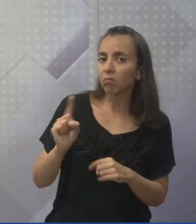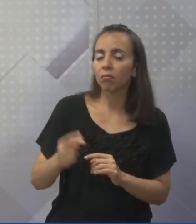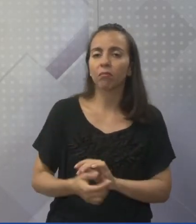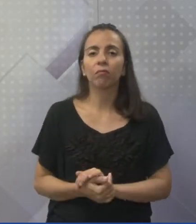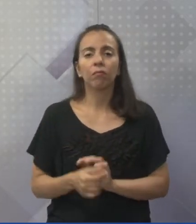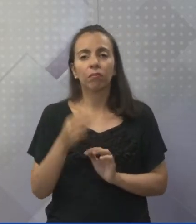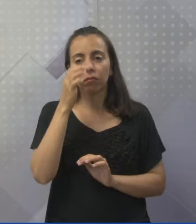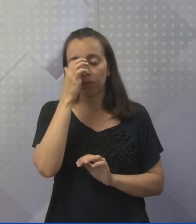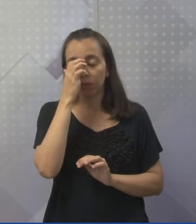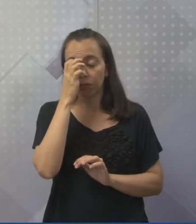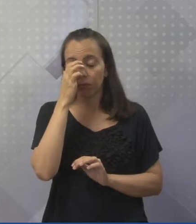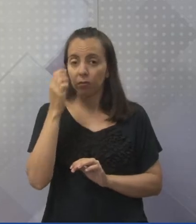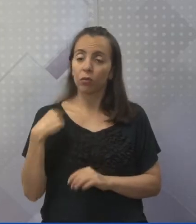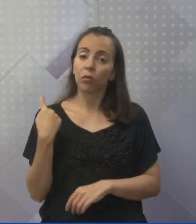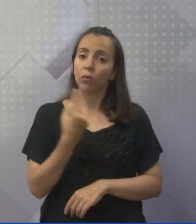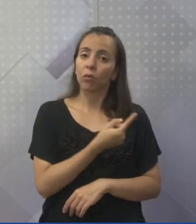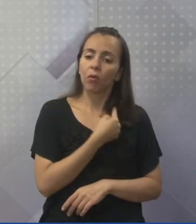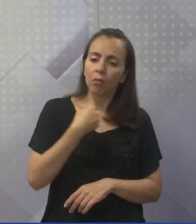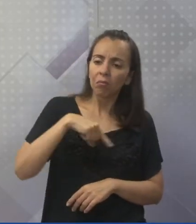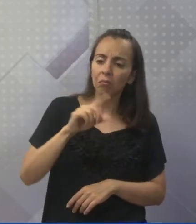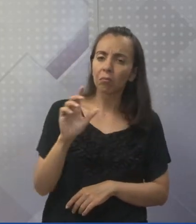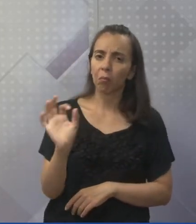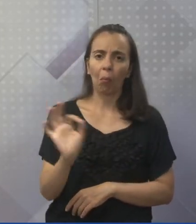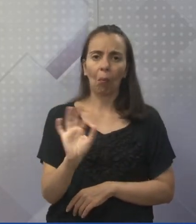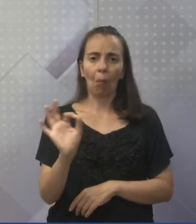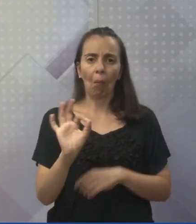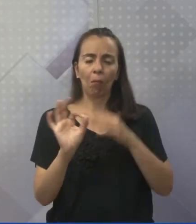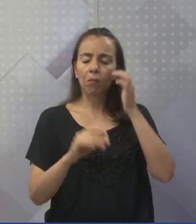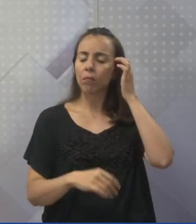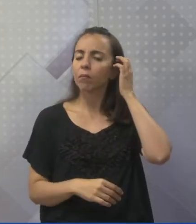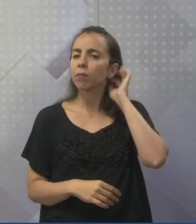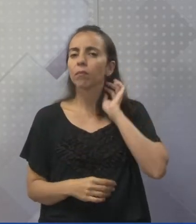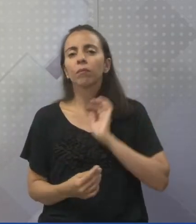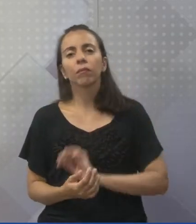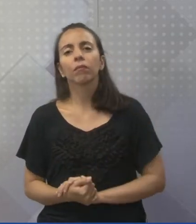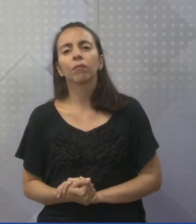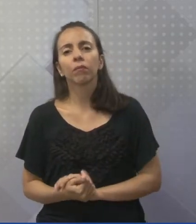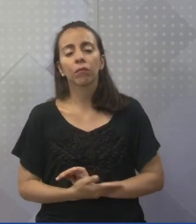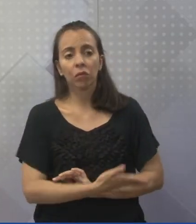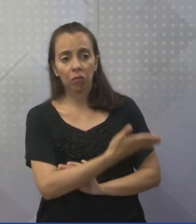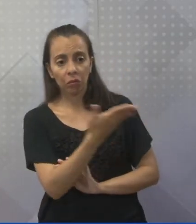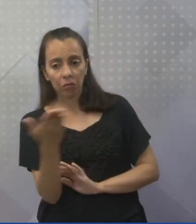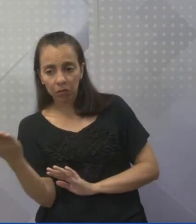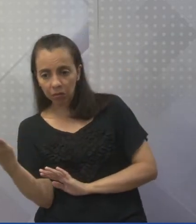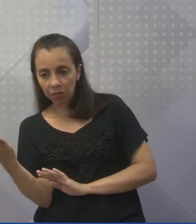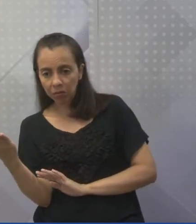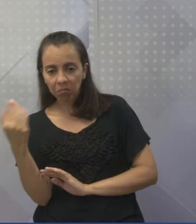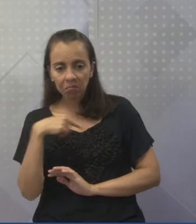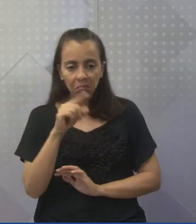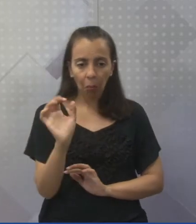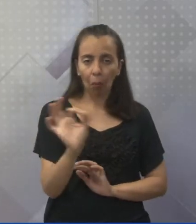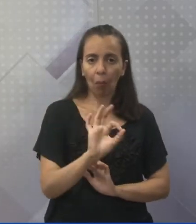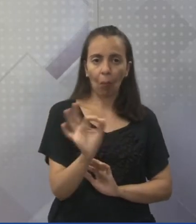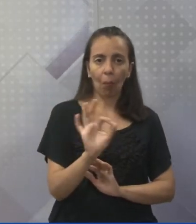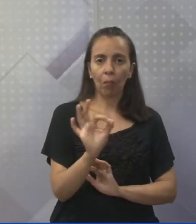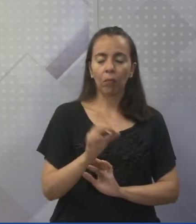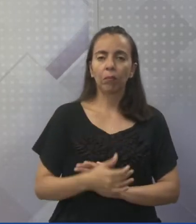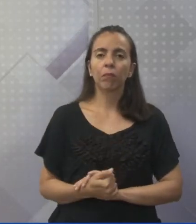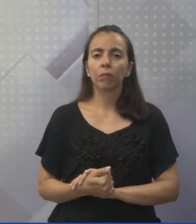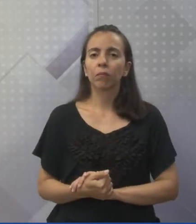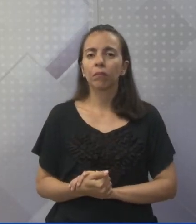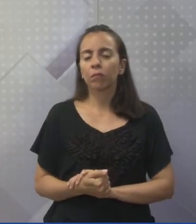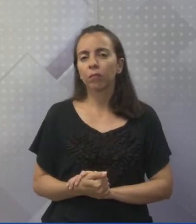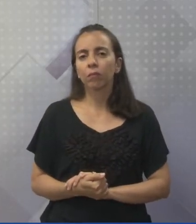go. Nós não iríamos. You would not go, vocês não iriam. They would not